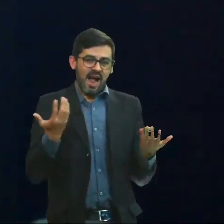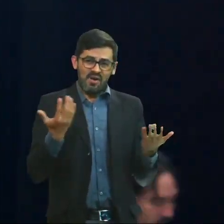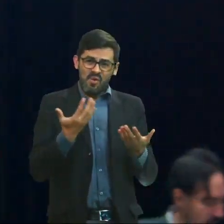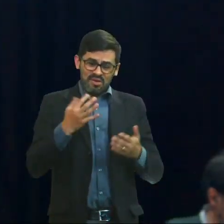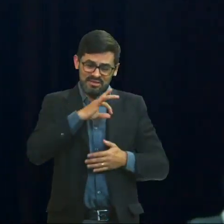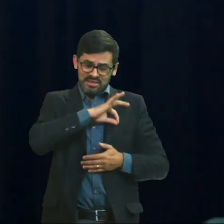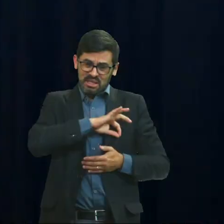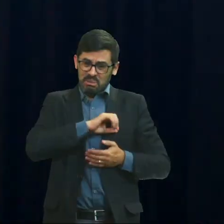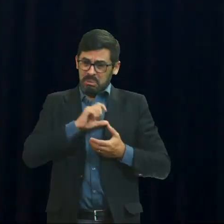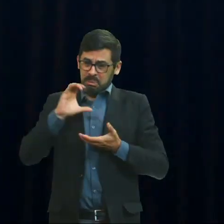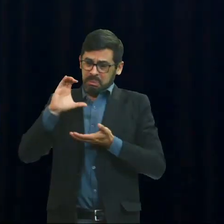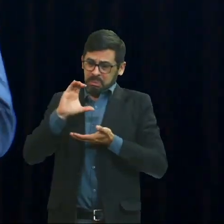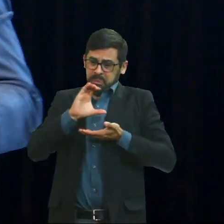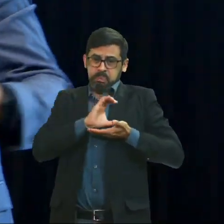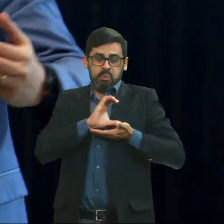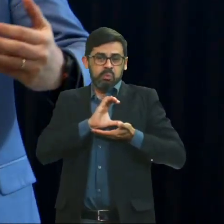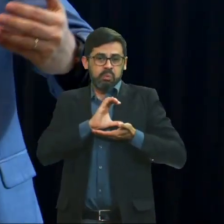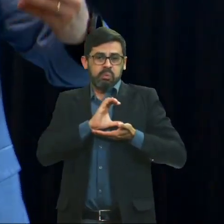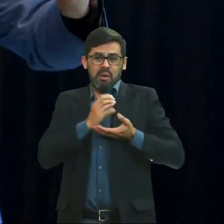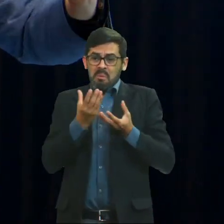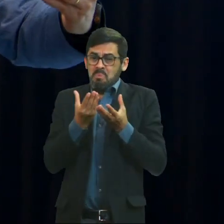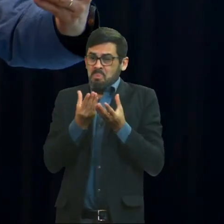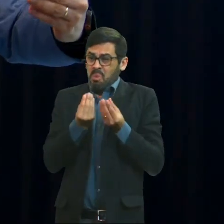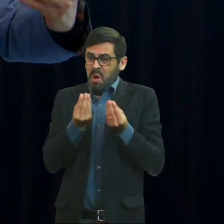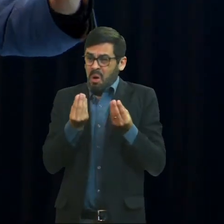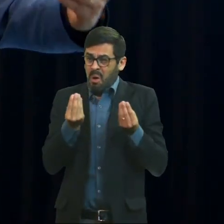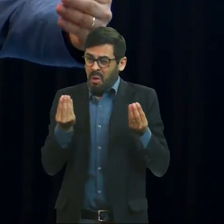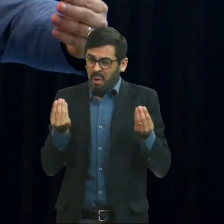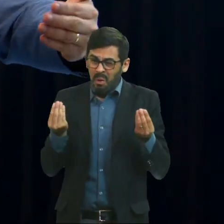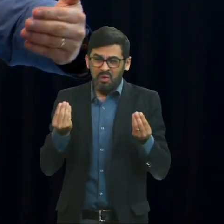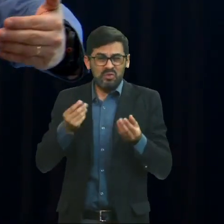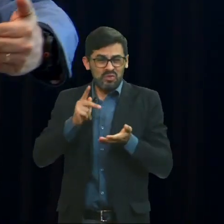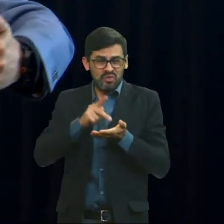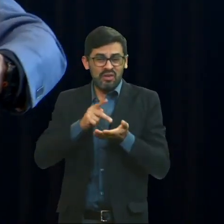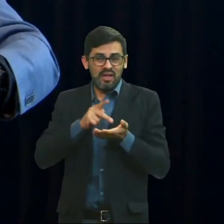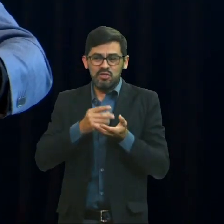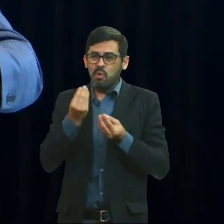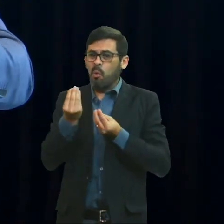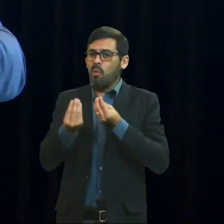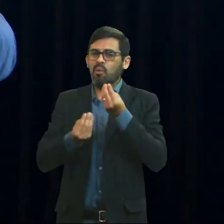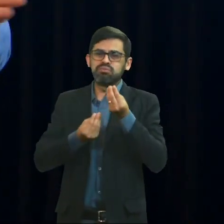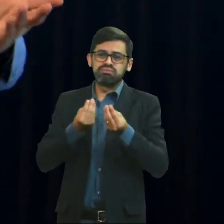muito. Então assim, é muito recurso para